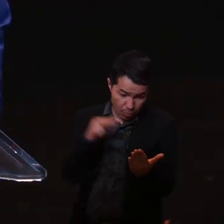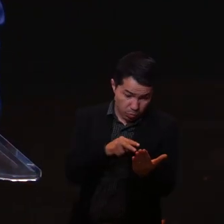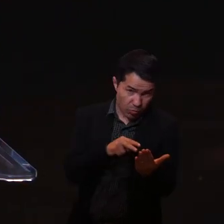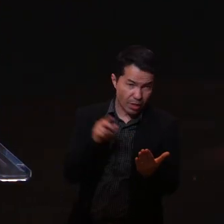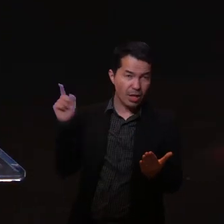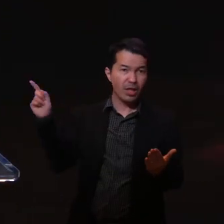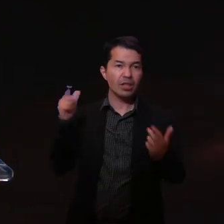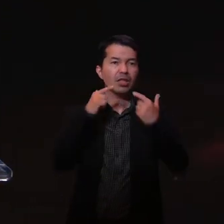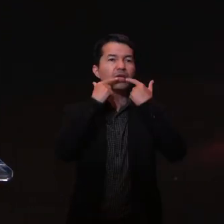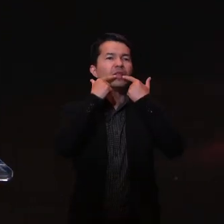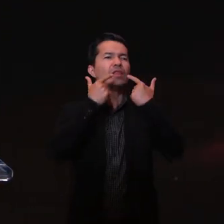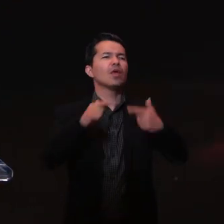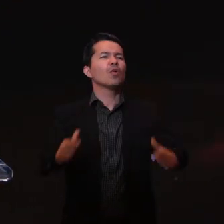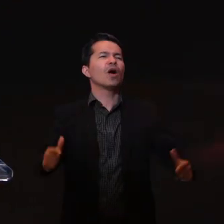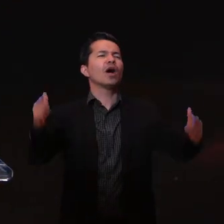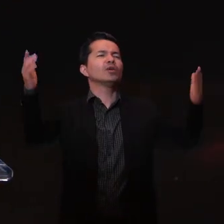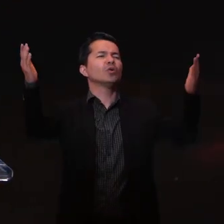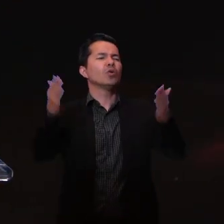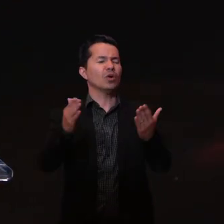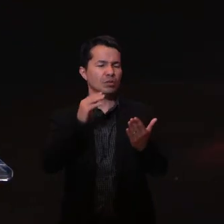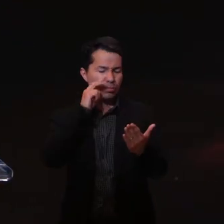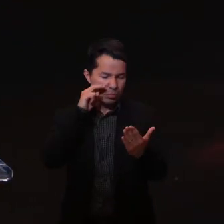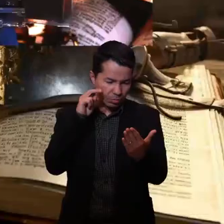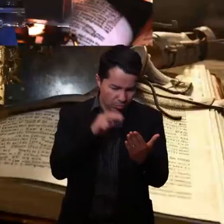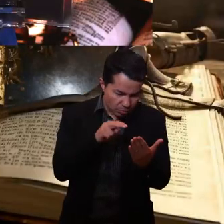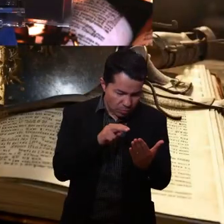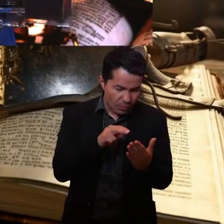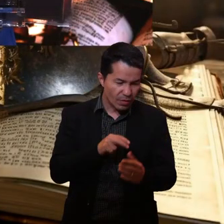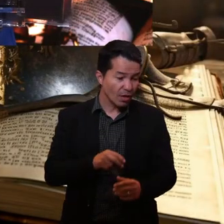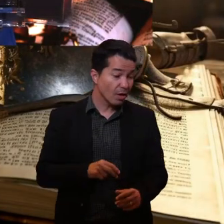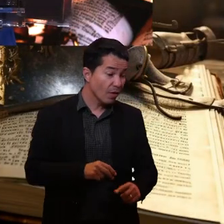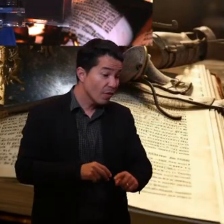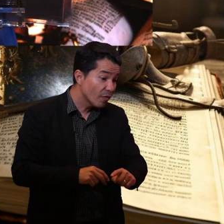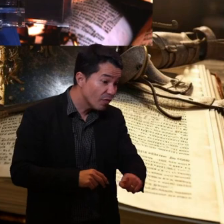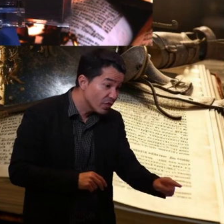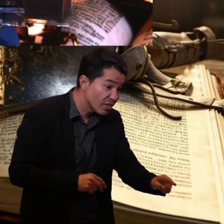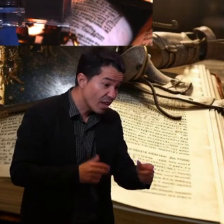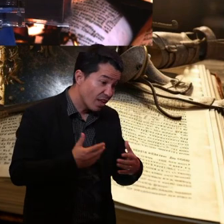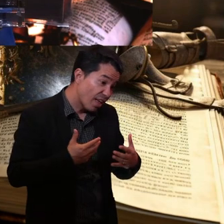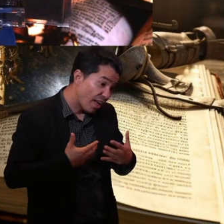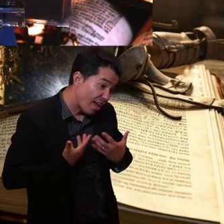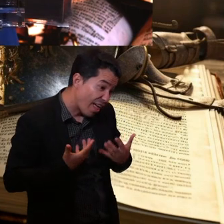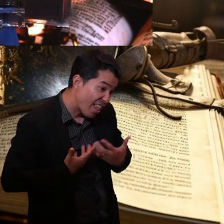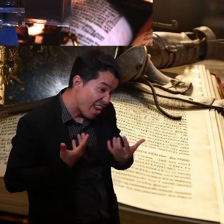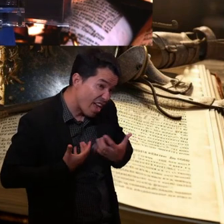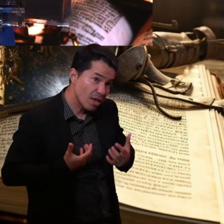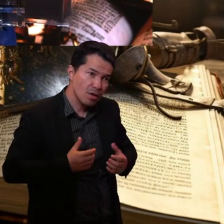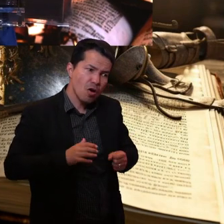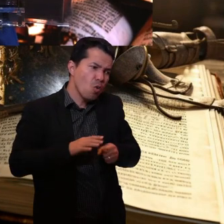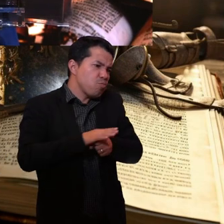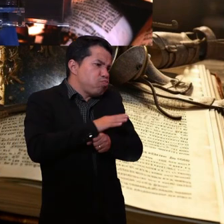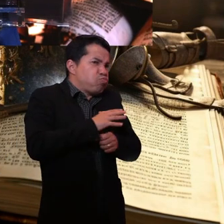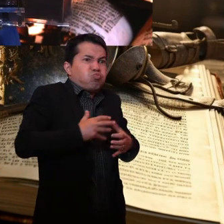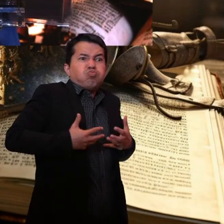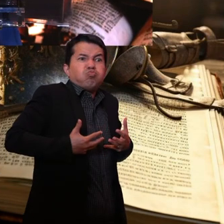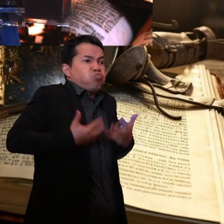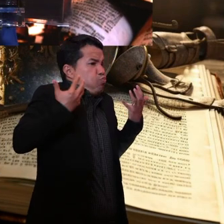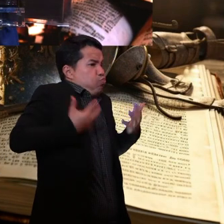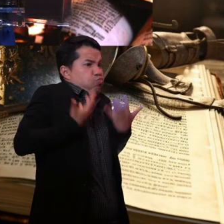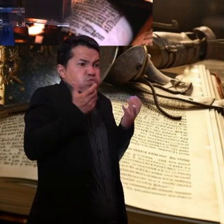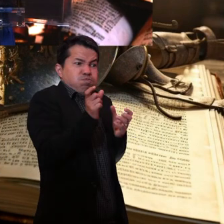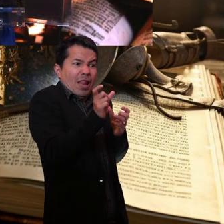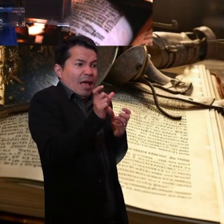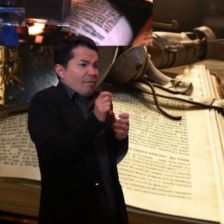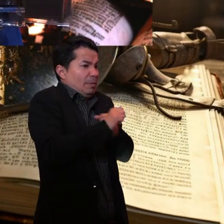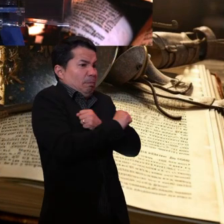a linguagem de hoje. E diz assim: assim vocês se alegram com uma alegria tão grande e gloriosa que as palavras não podem